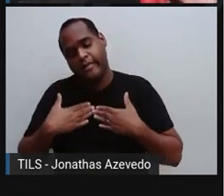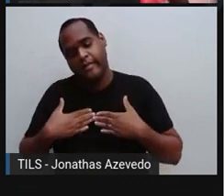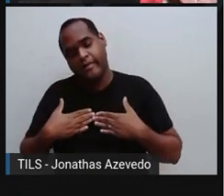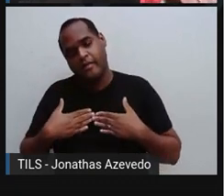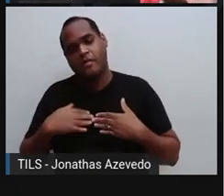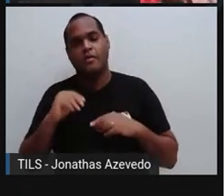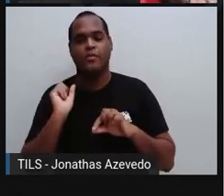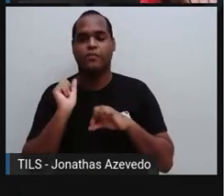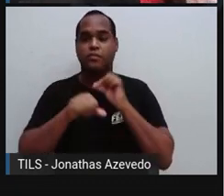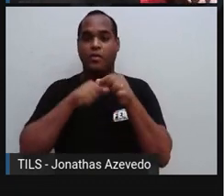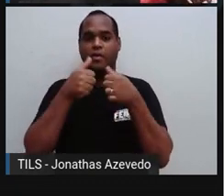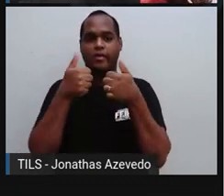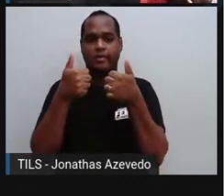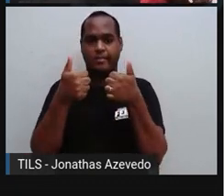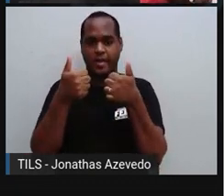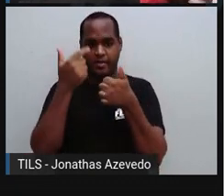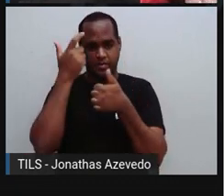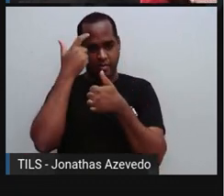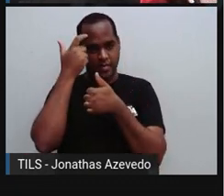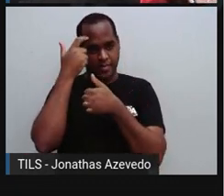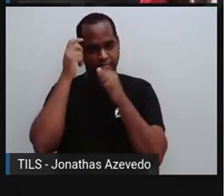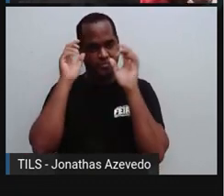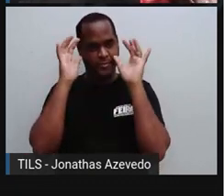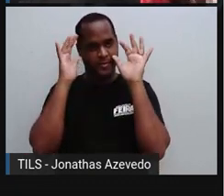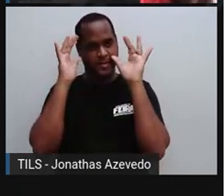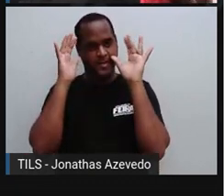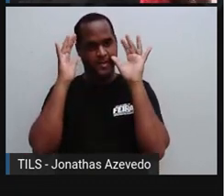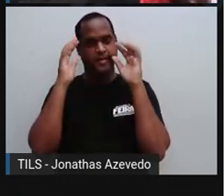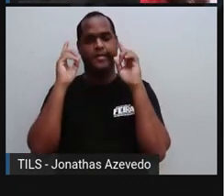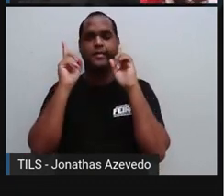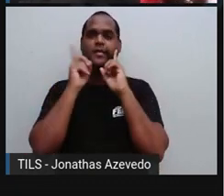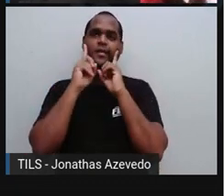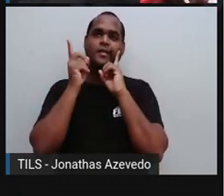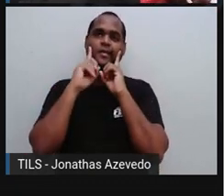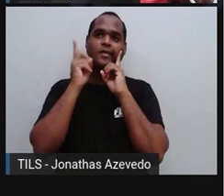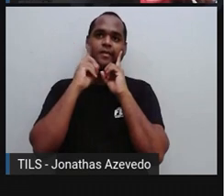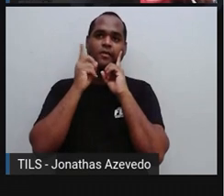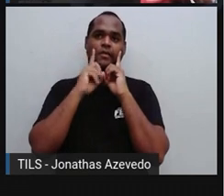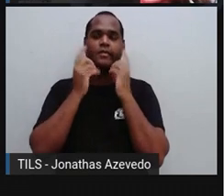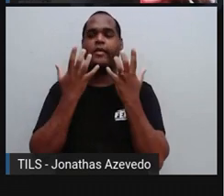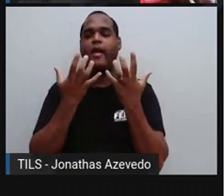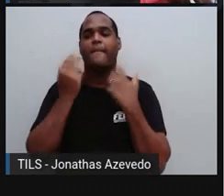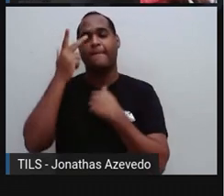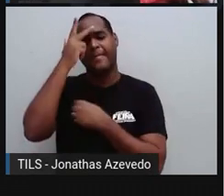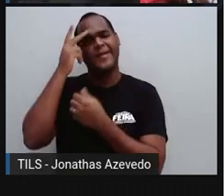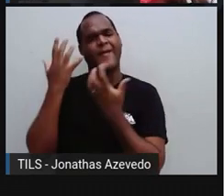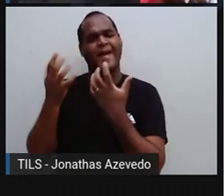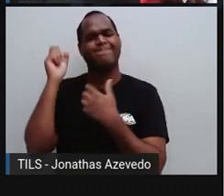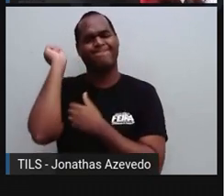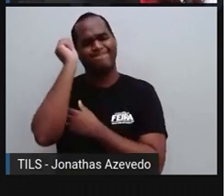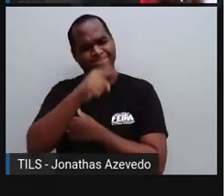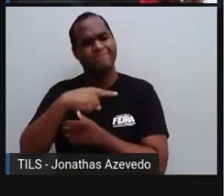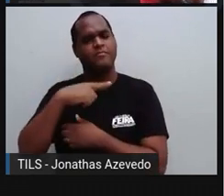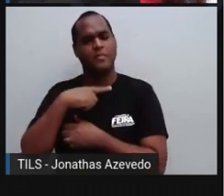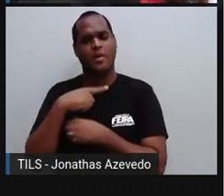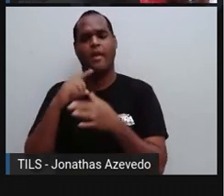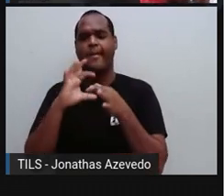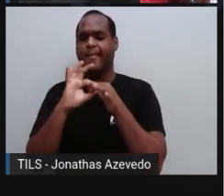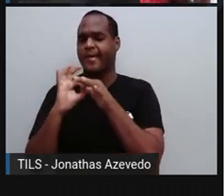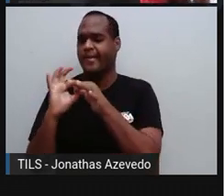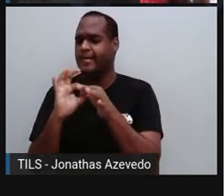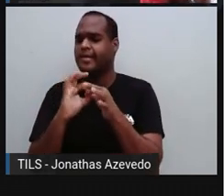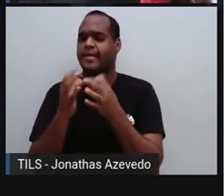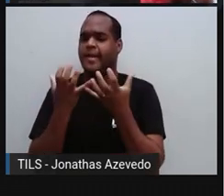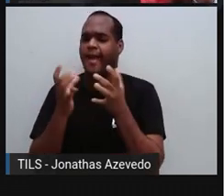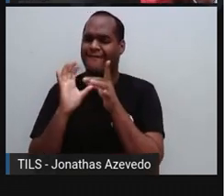isso causa uma sensação boa no cérebro, ele quer isso o tempo inteiro. É por isso que as pessoas têm tanta dificuldade quando elas querem se